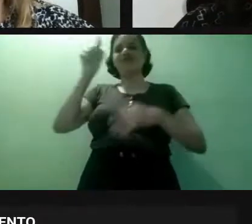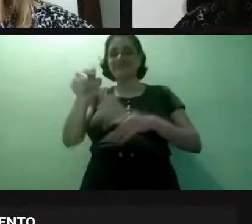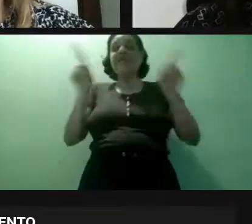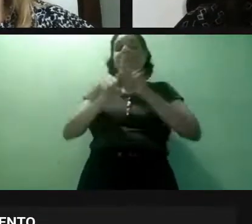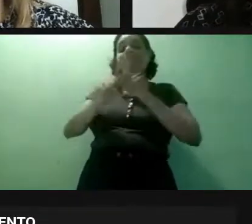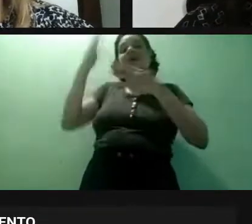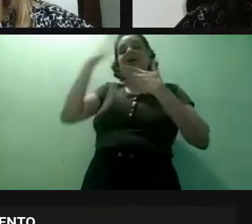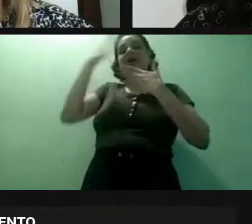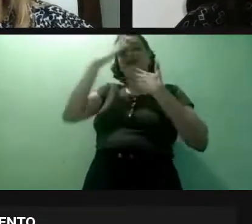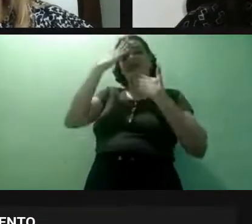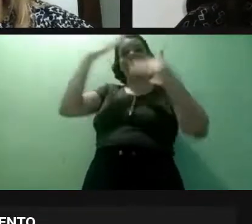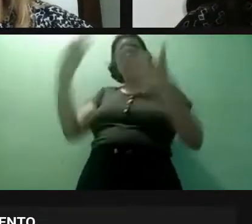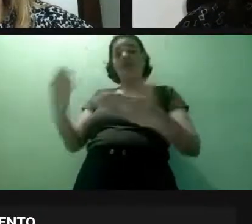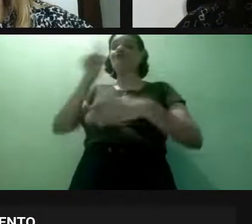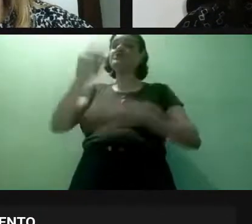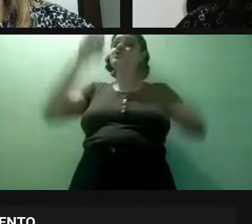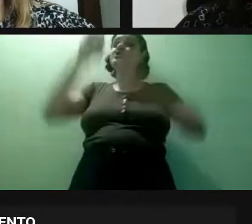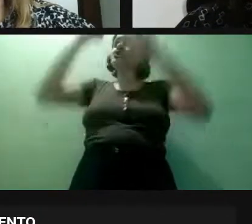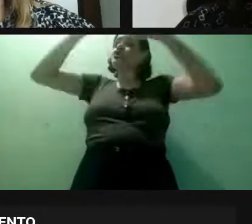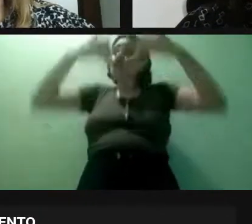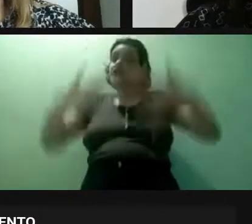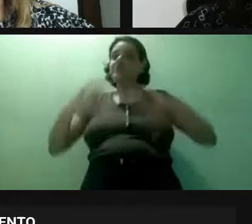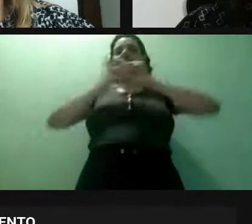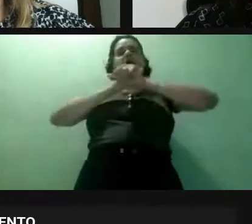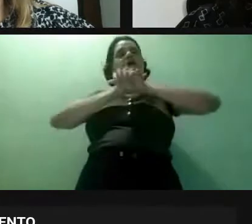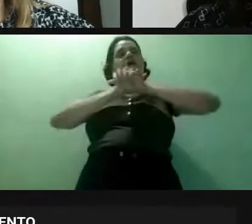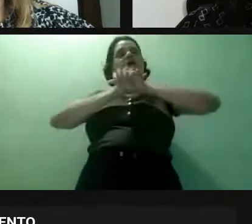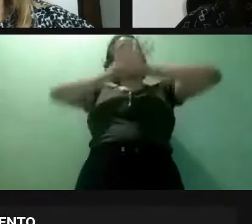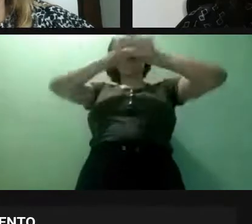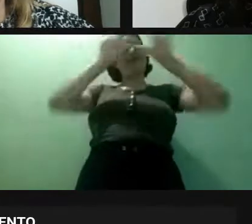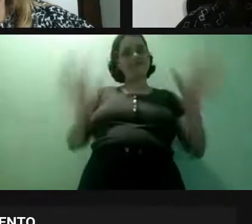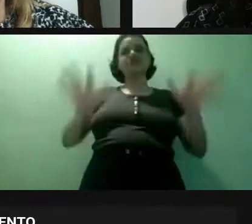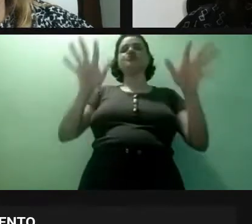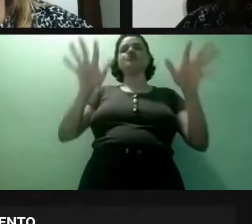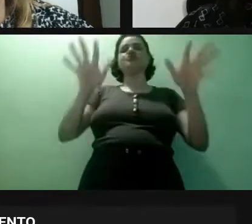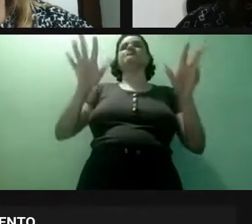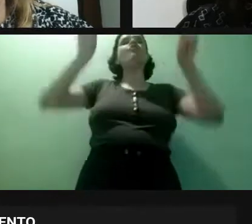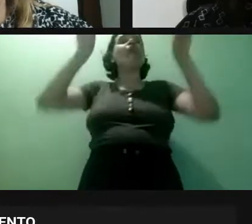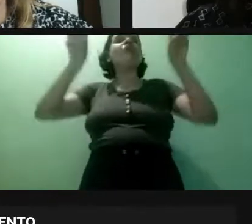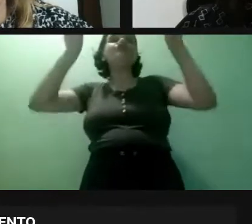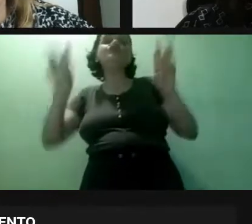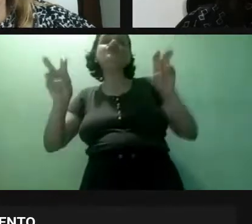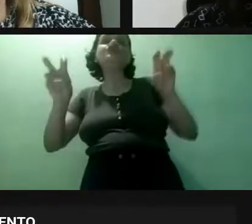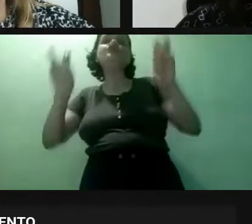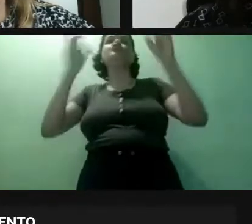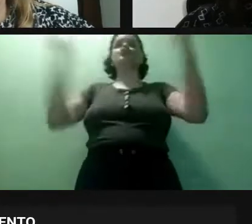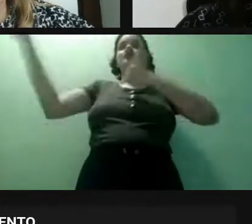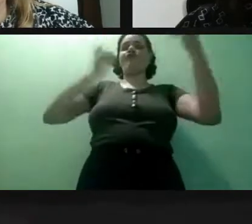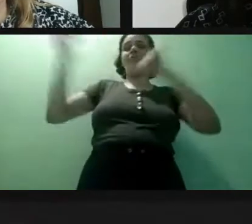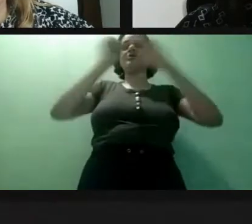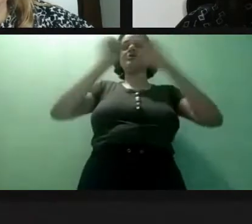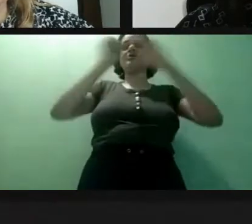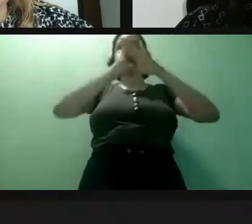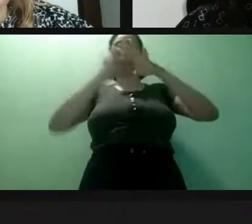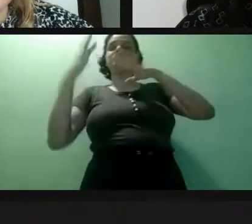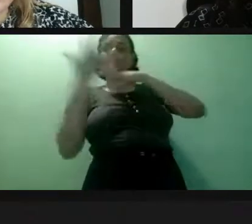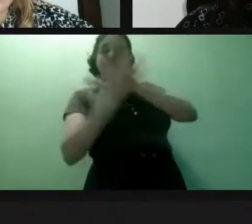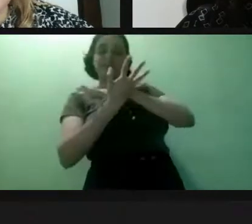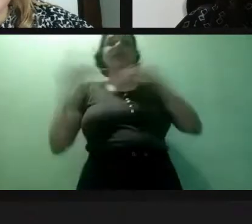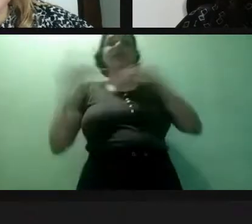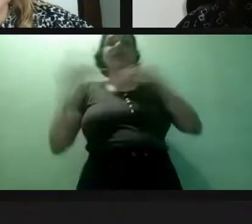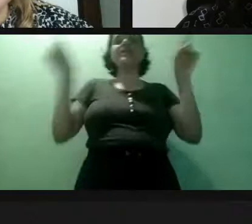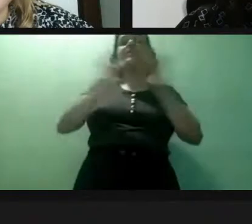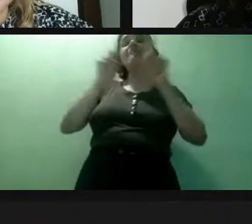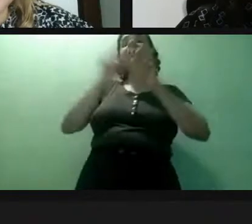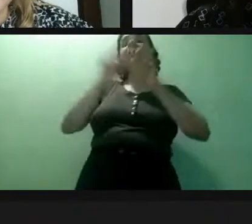agradecendo pela clareza com que você trouxe as informações, né? Deixando muito